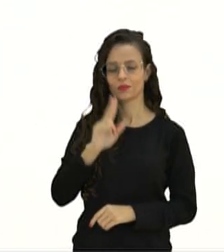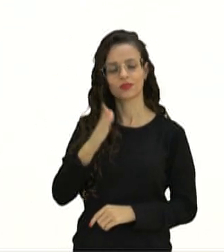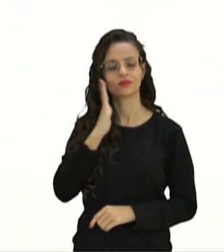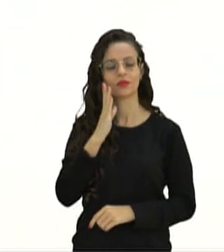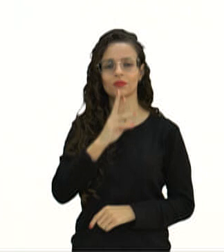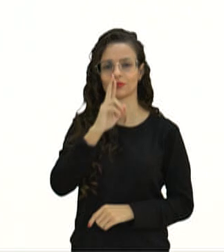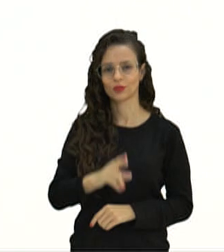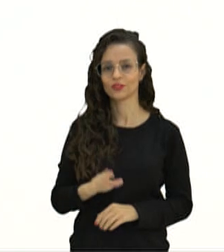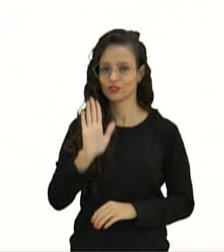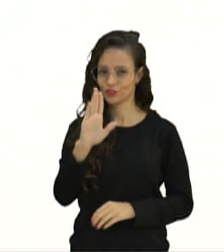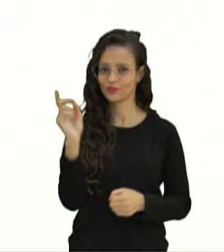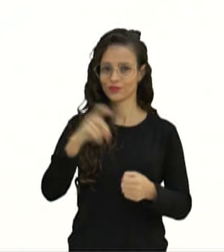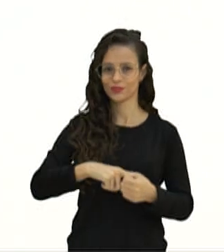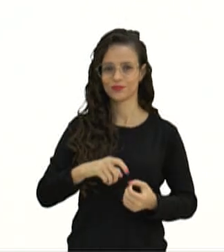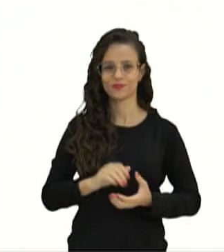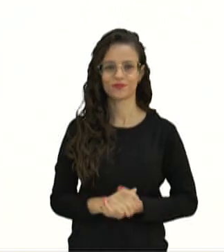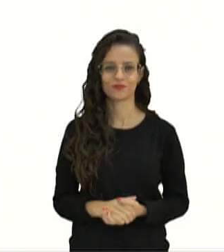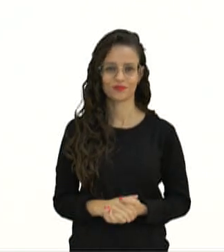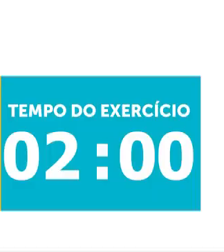conseguir responder. Eu já volto.